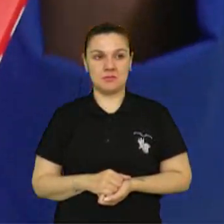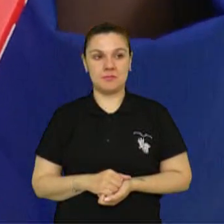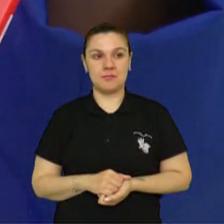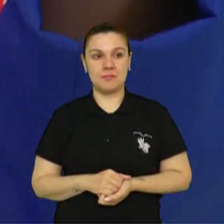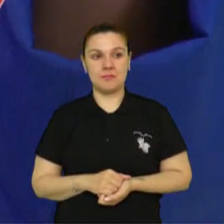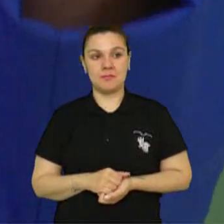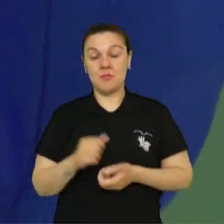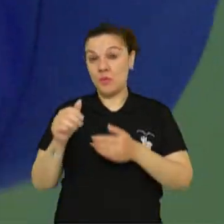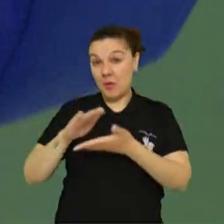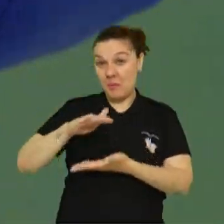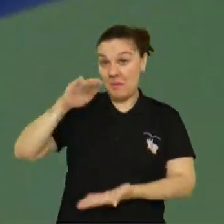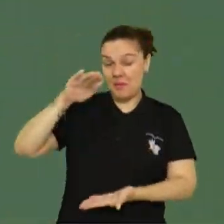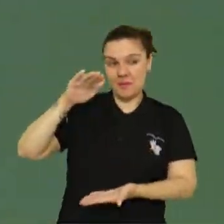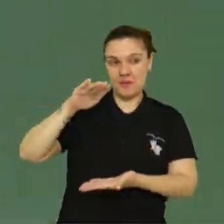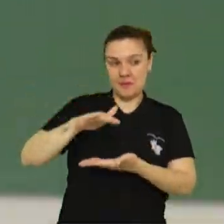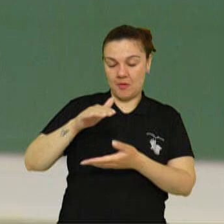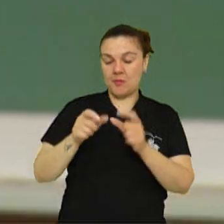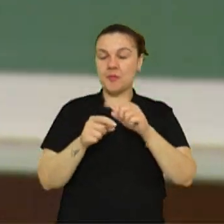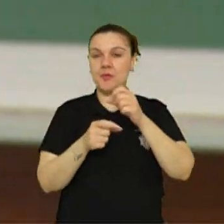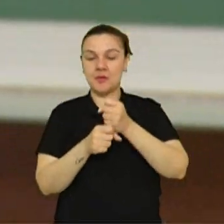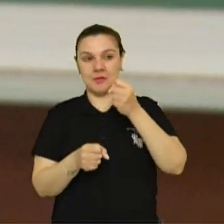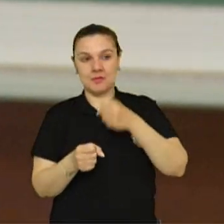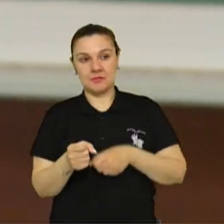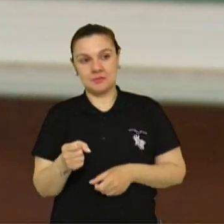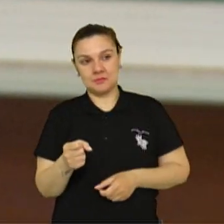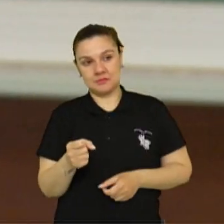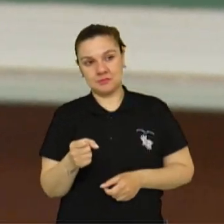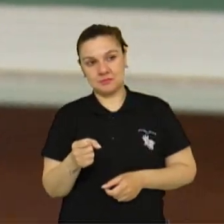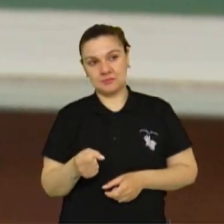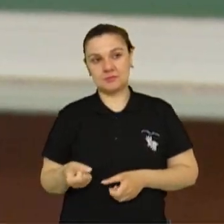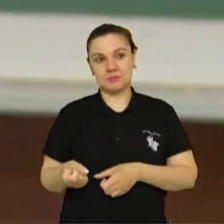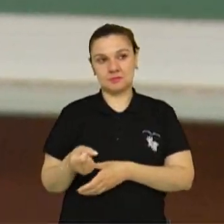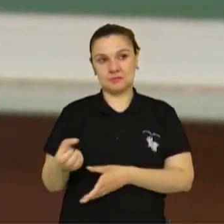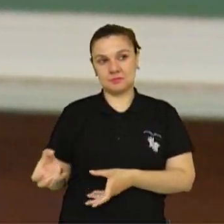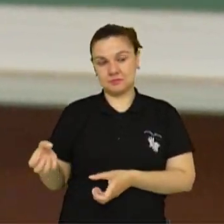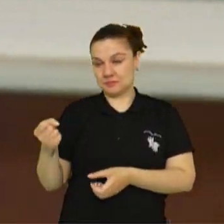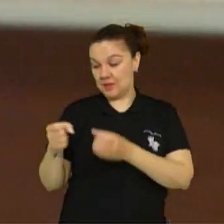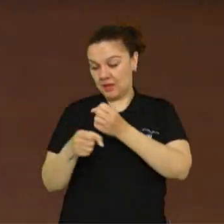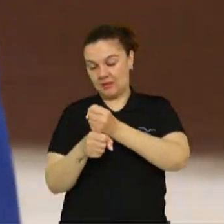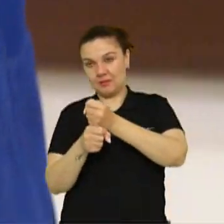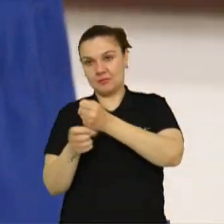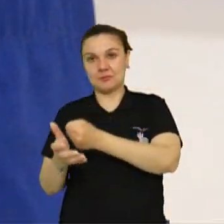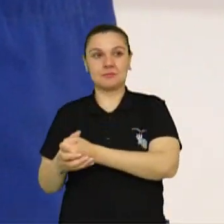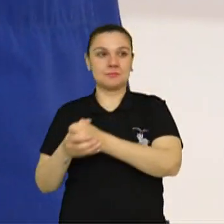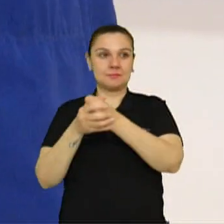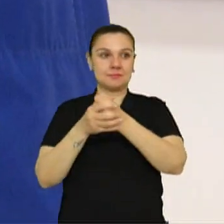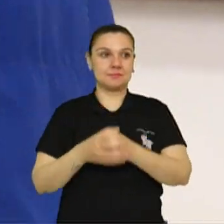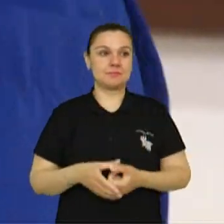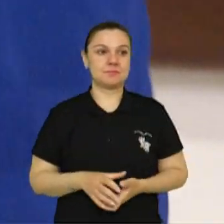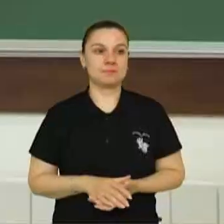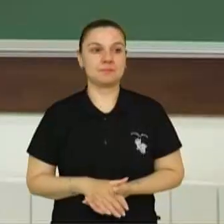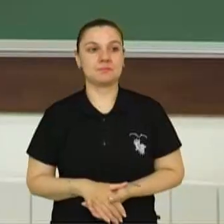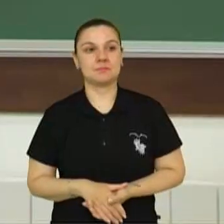E o que é, né, diferença bem visível é o tamanho das duas.